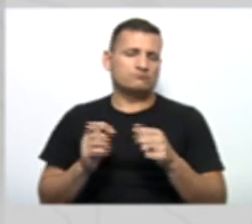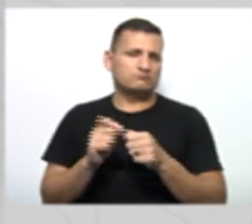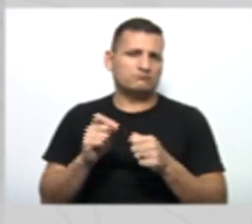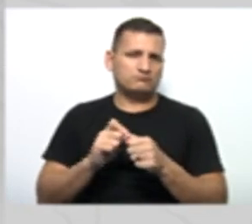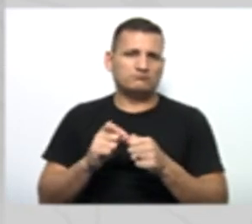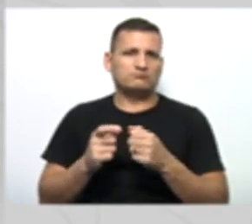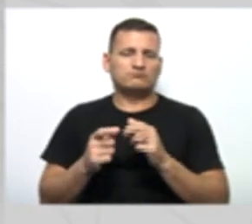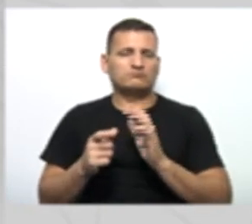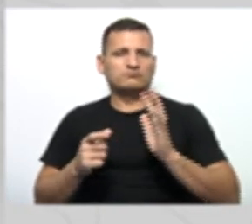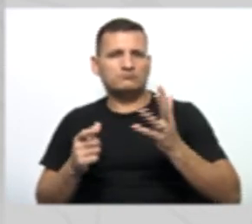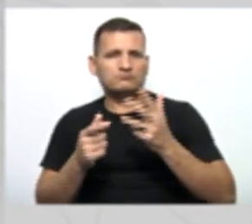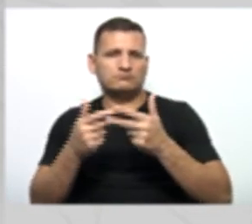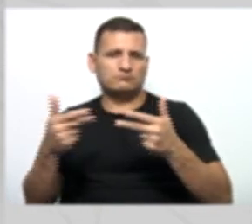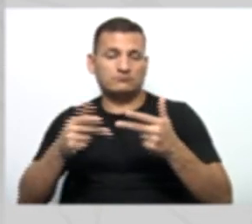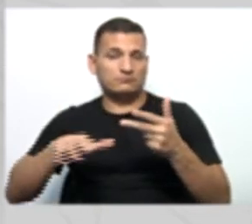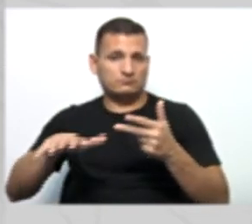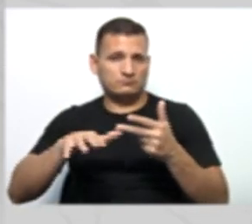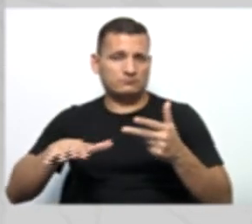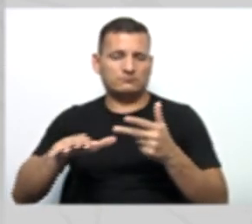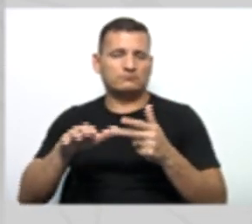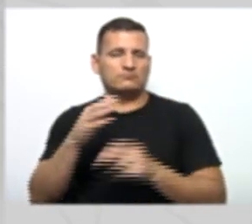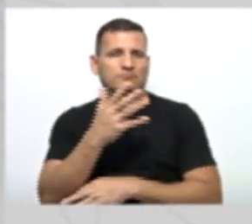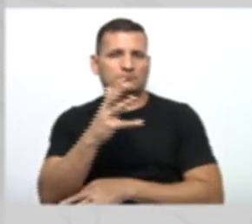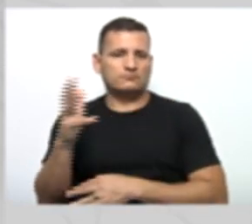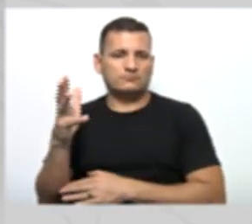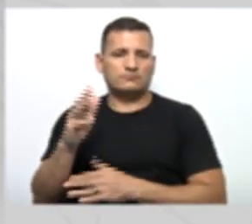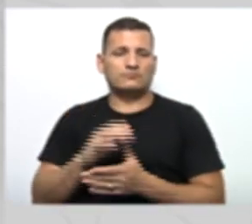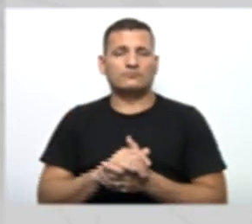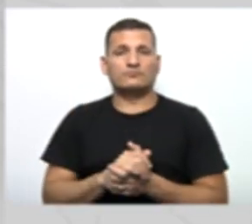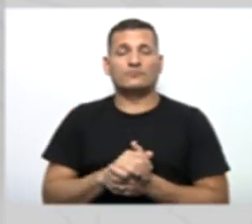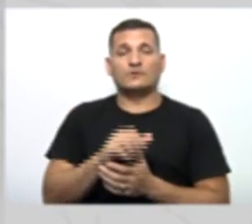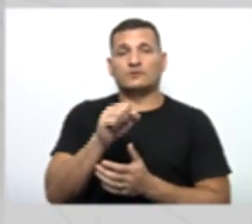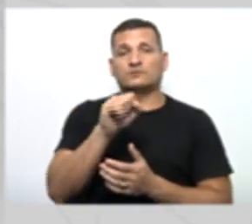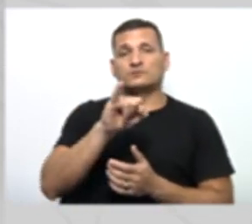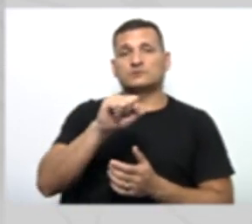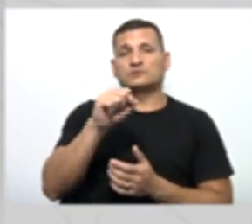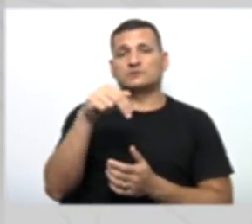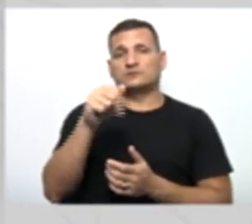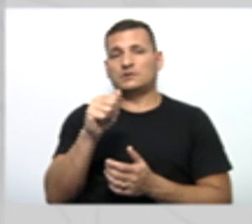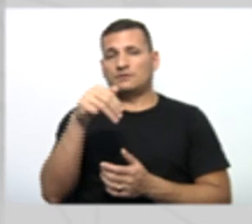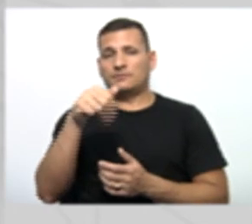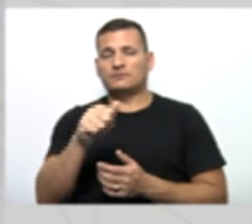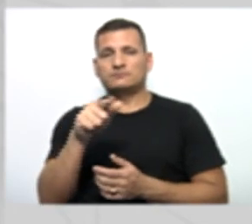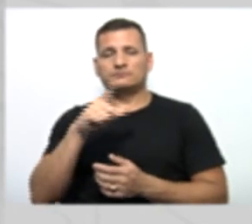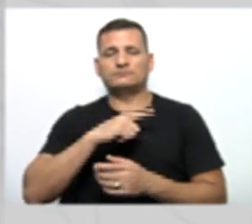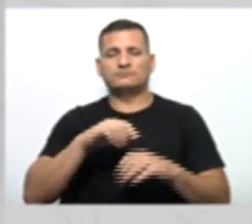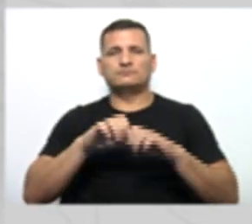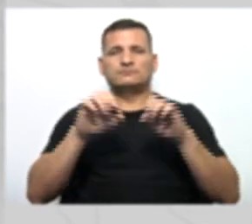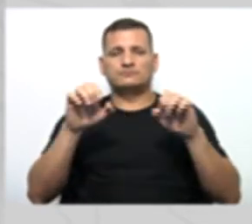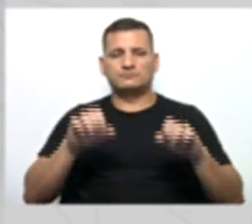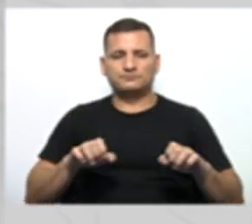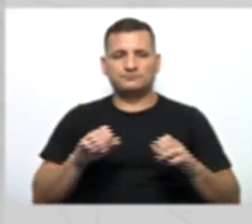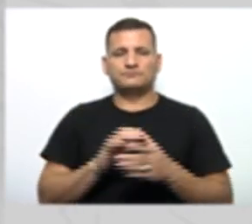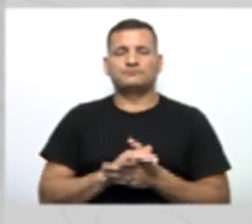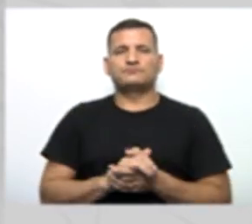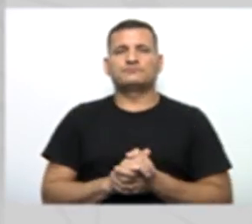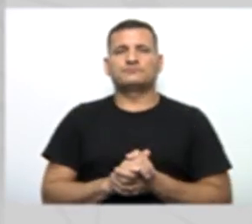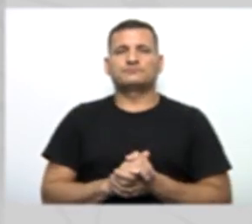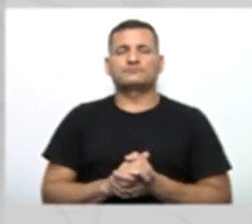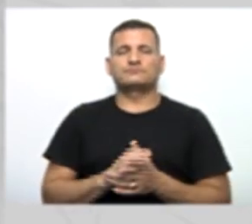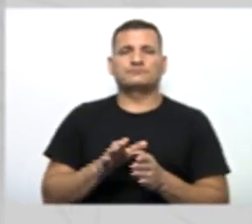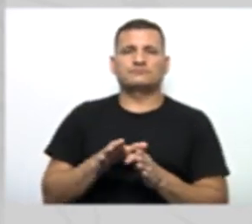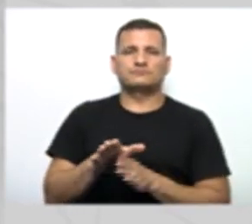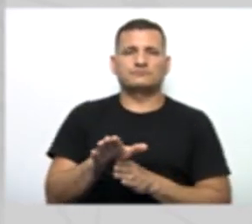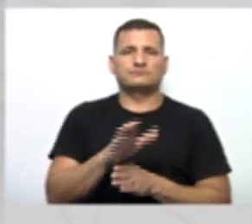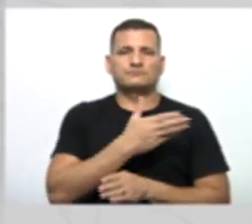ambiente. Então o CISNAMA, ele apresenta a seguinte estrutura. Apresenta o Conselho de Governo.